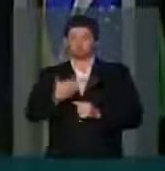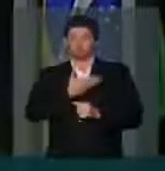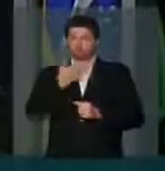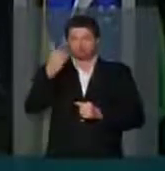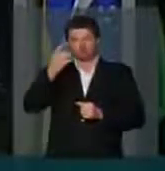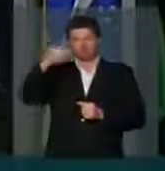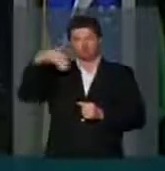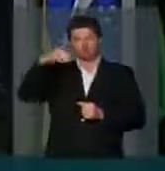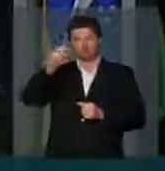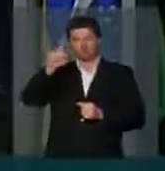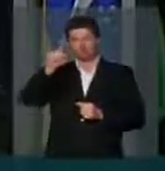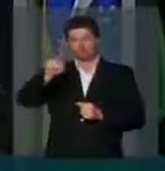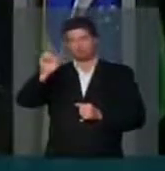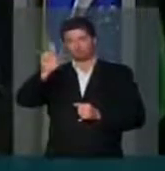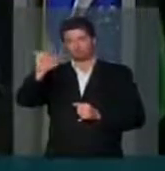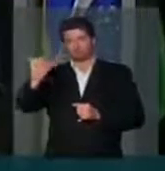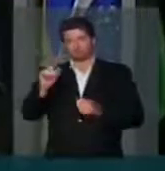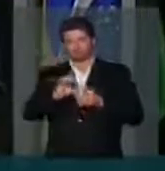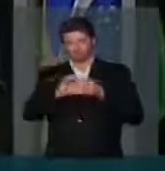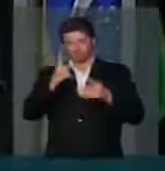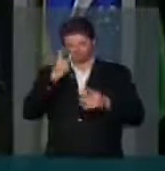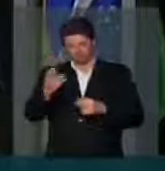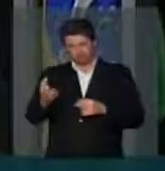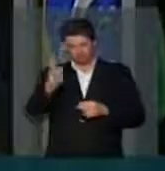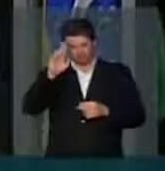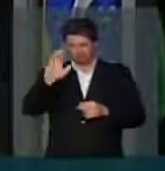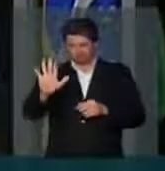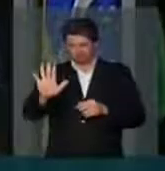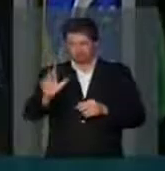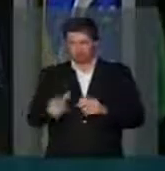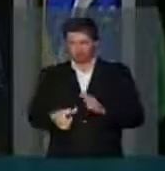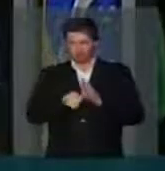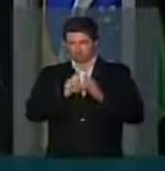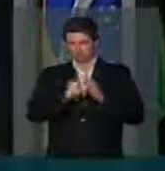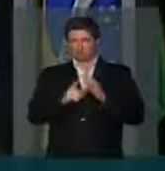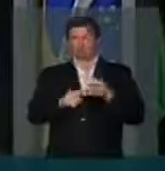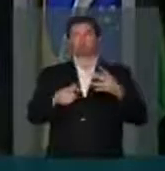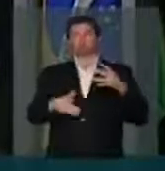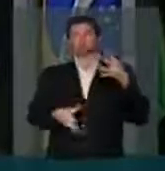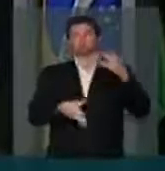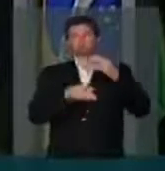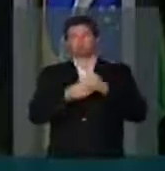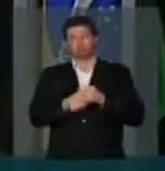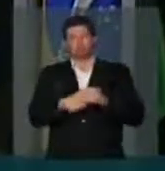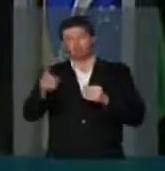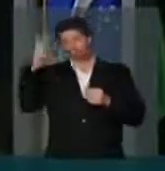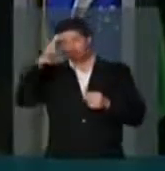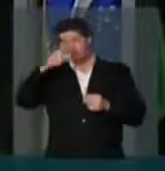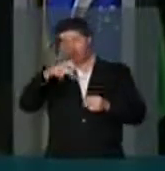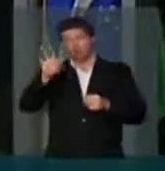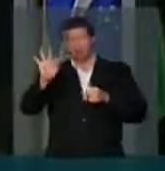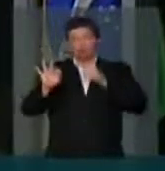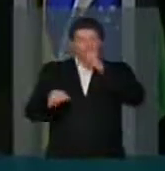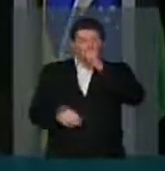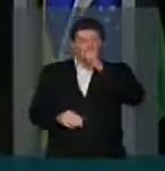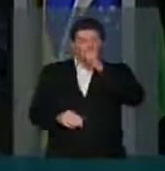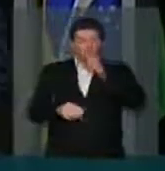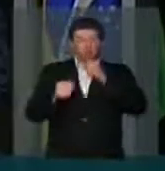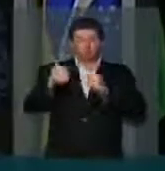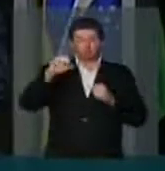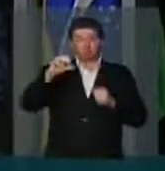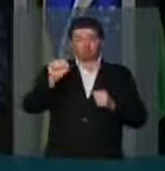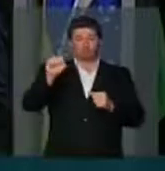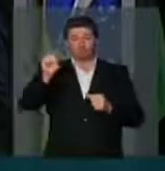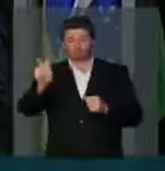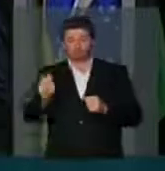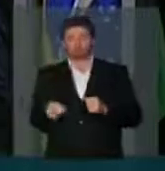deputado Moser, nós já vamos passar a palavra a Vossa Excelência, mas um resgate apenas da história do PT. Em 1985, o PT